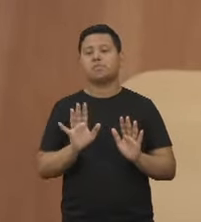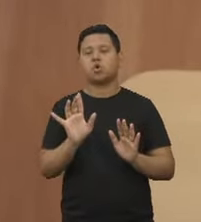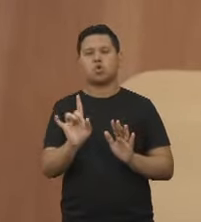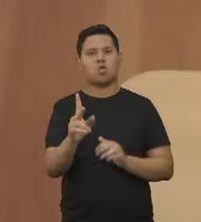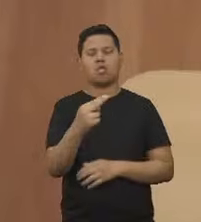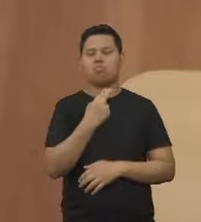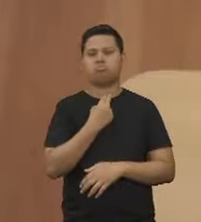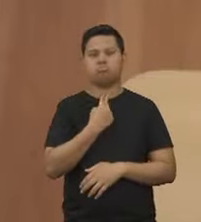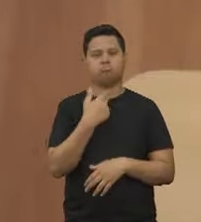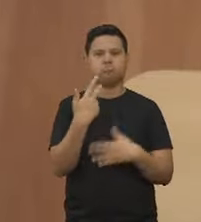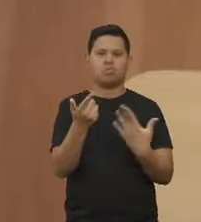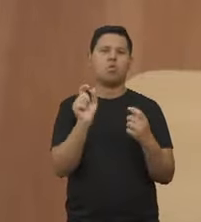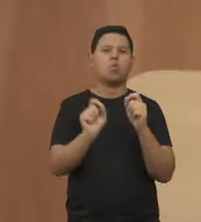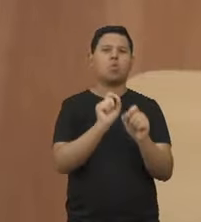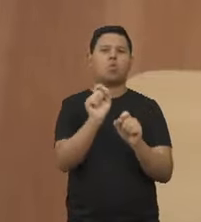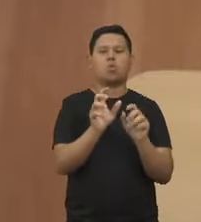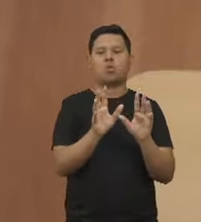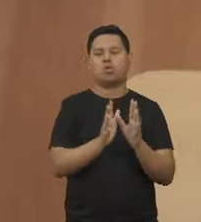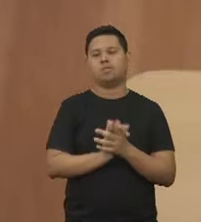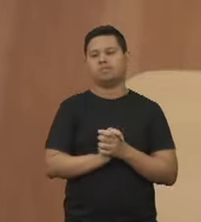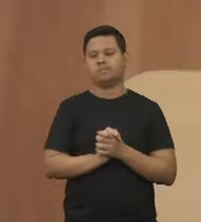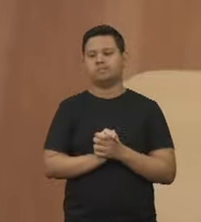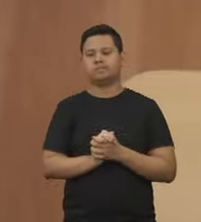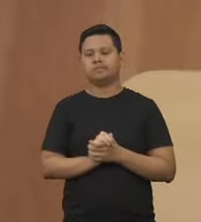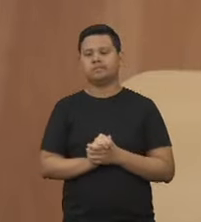poder transferir esta